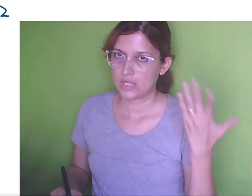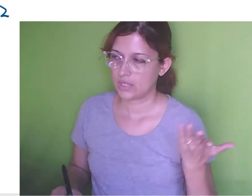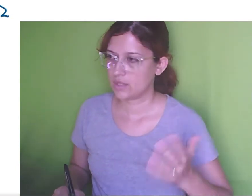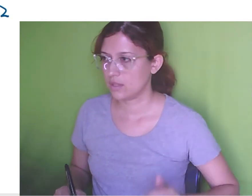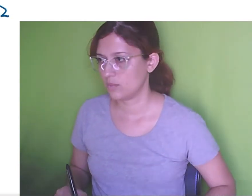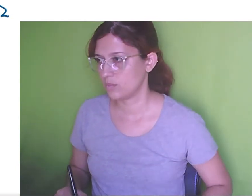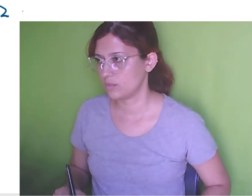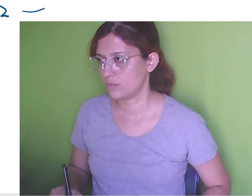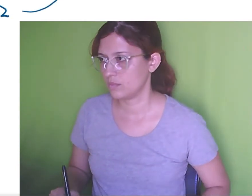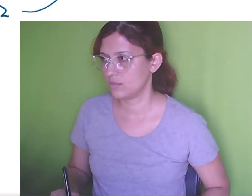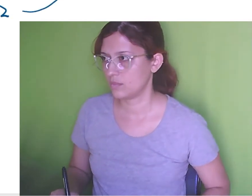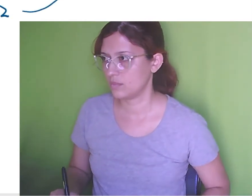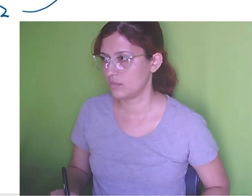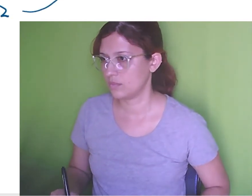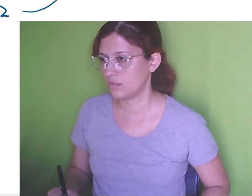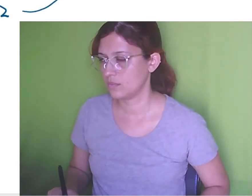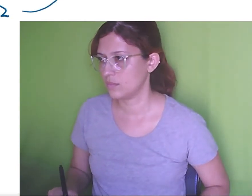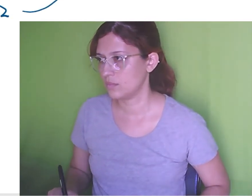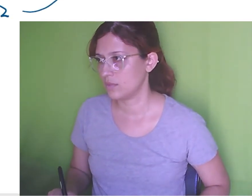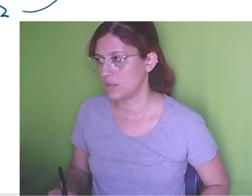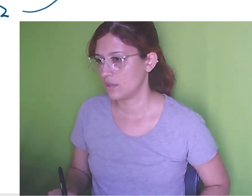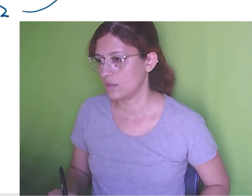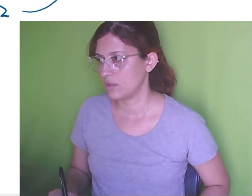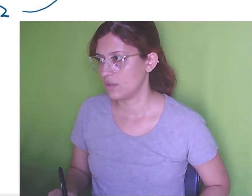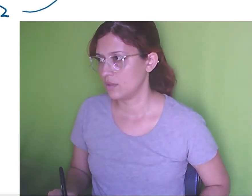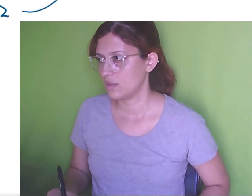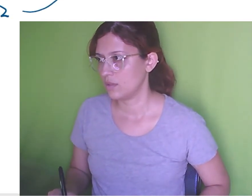Mil ohms.